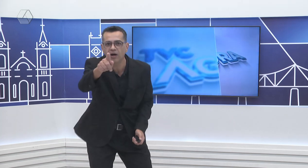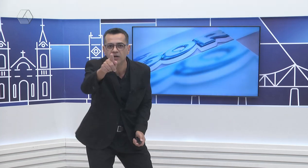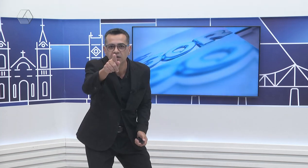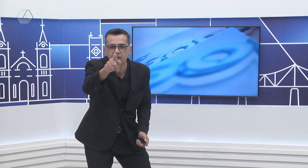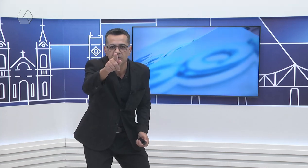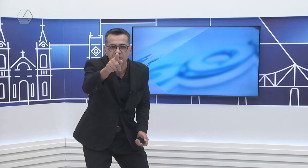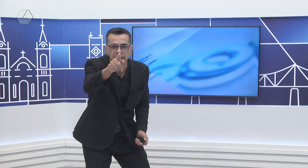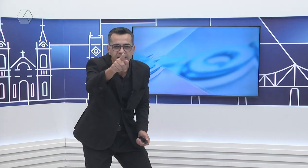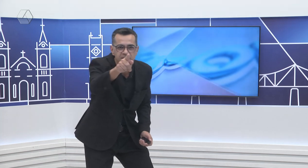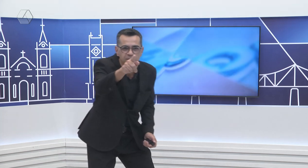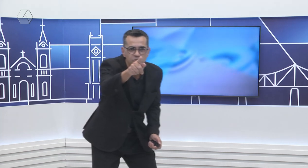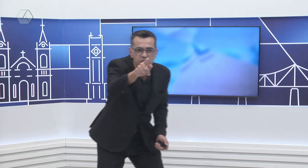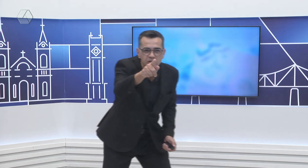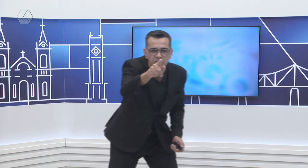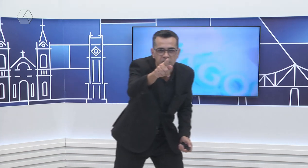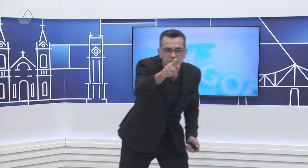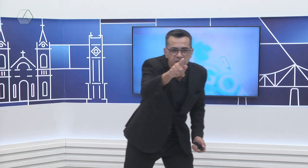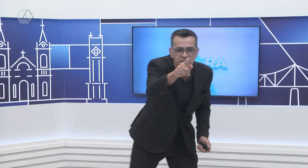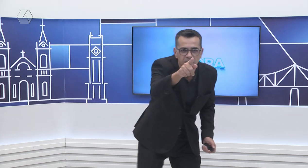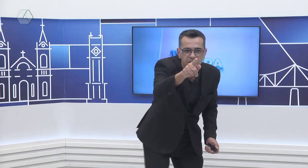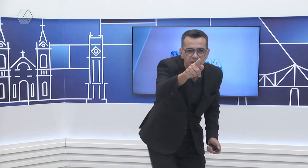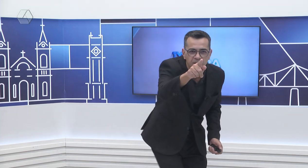Oh, essa música.